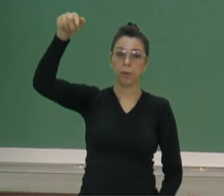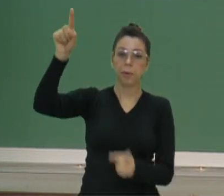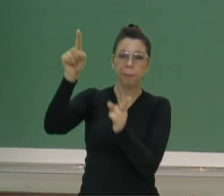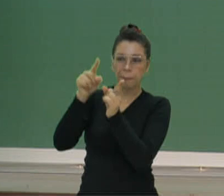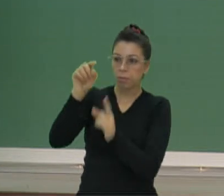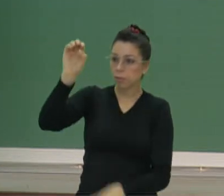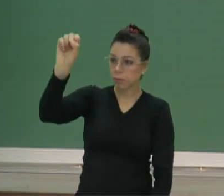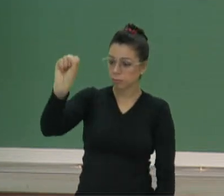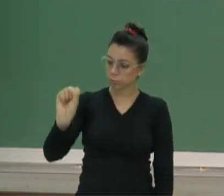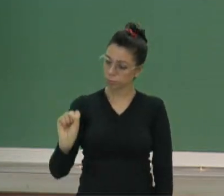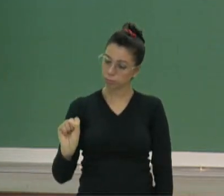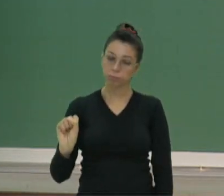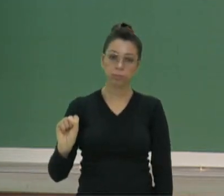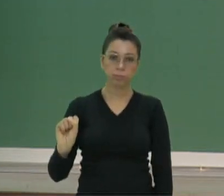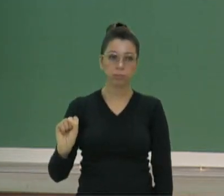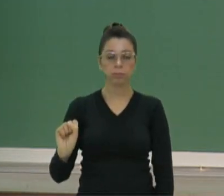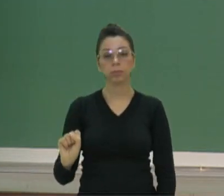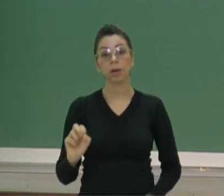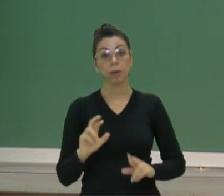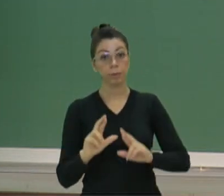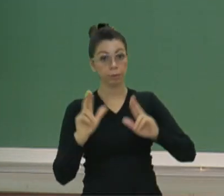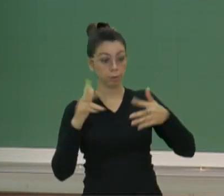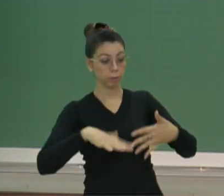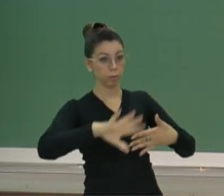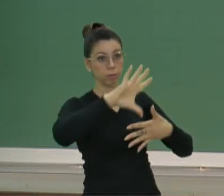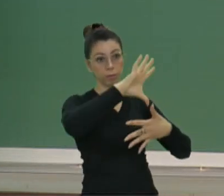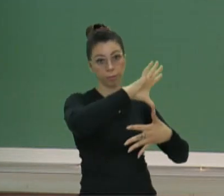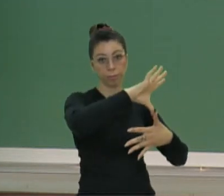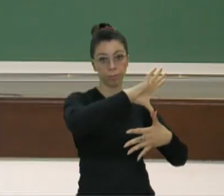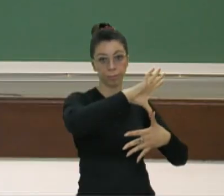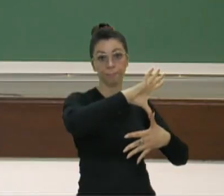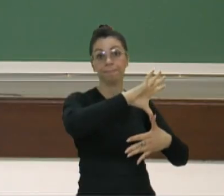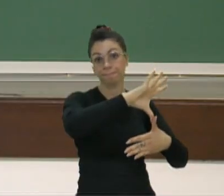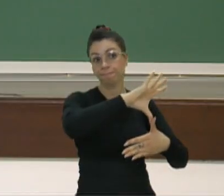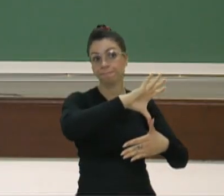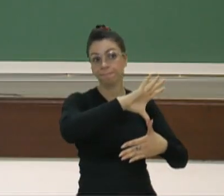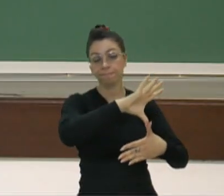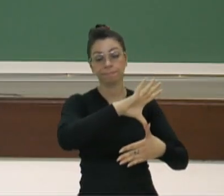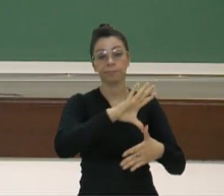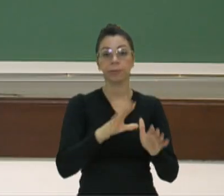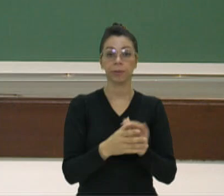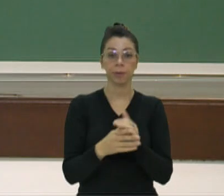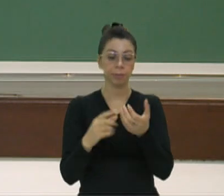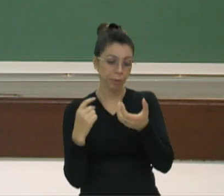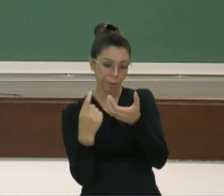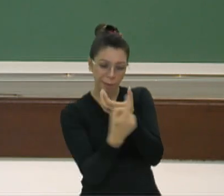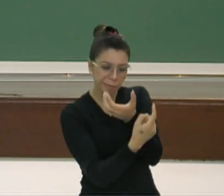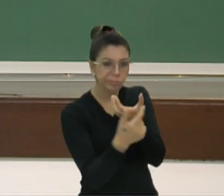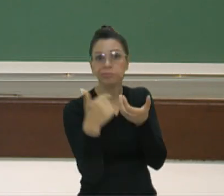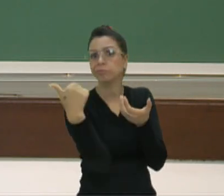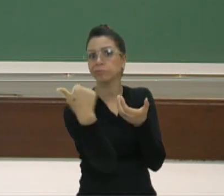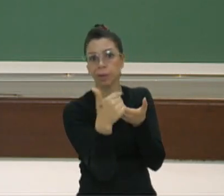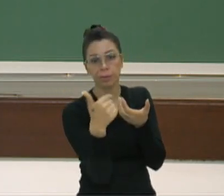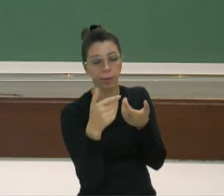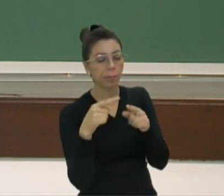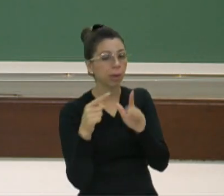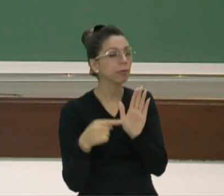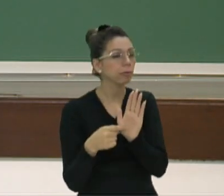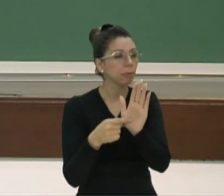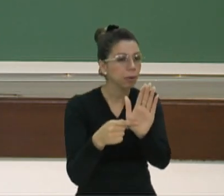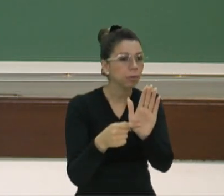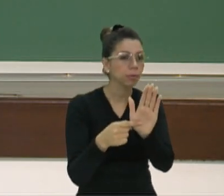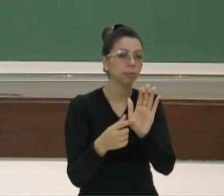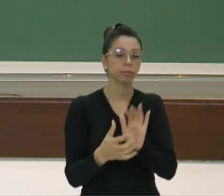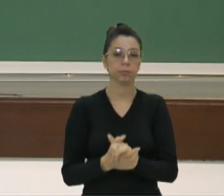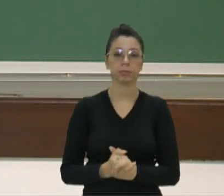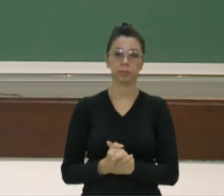ao sul, já diferente da região da América. A linha do Equador não aparece aqui, mas eu vou mostrar a vocês onde ela